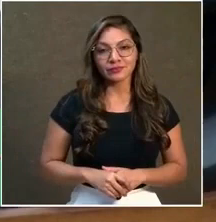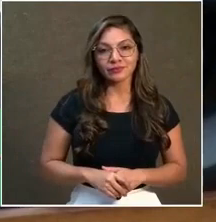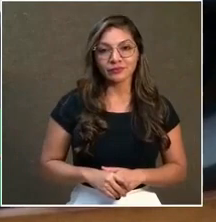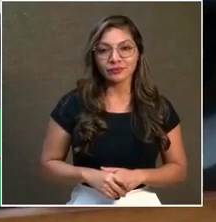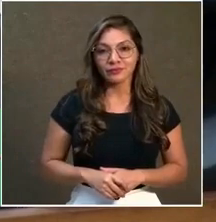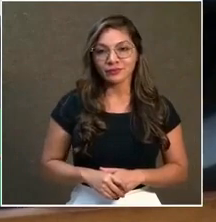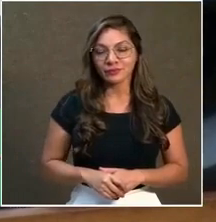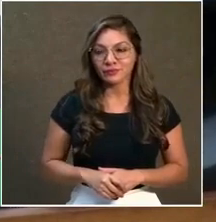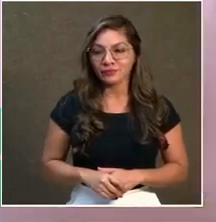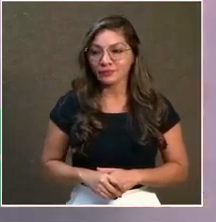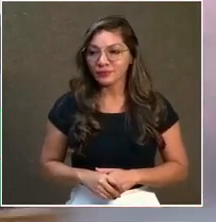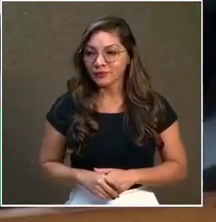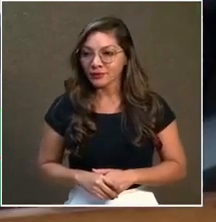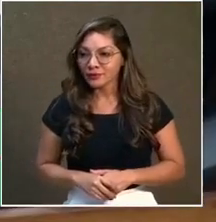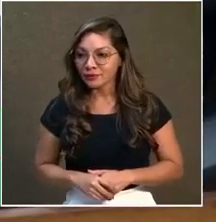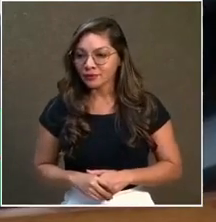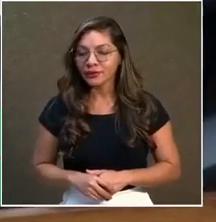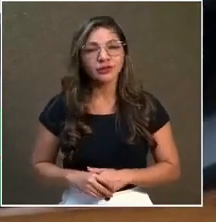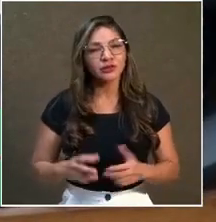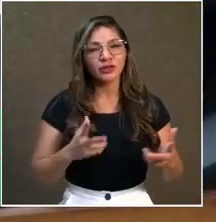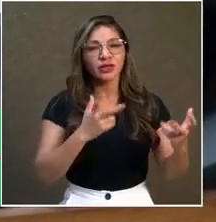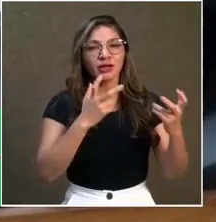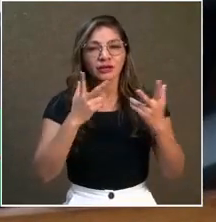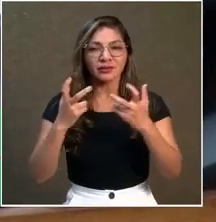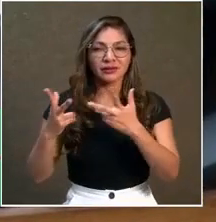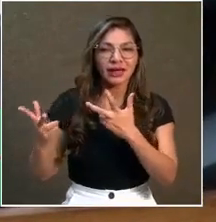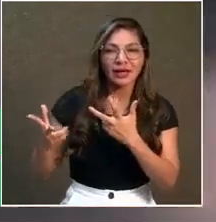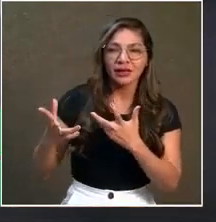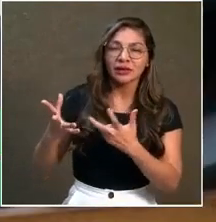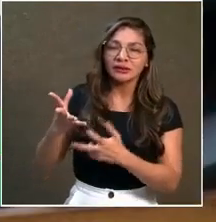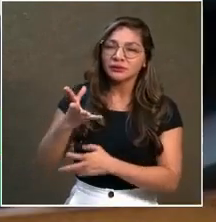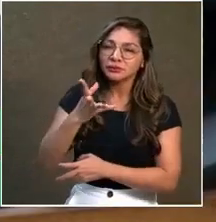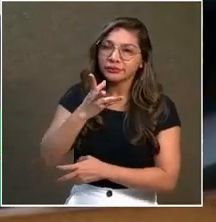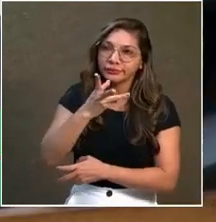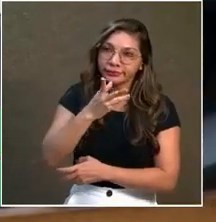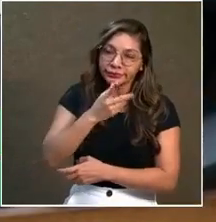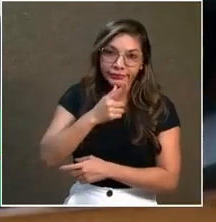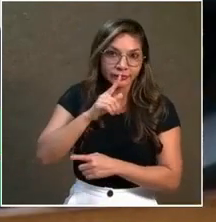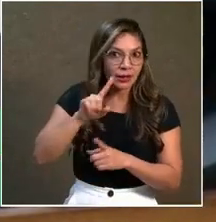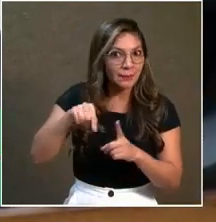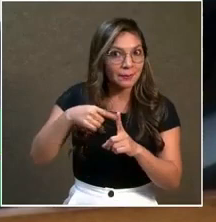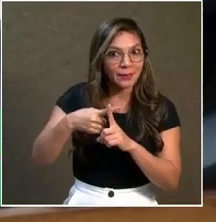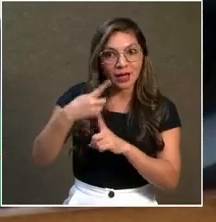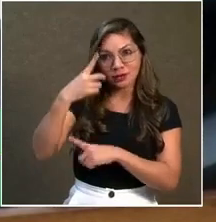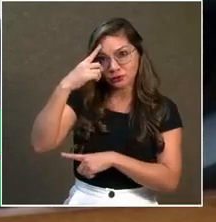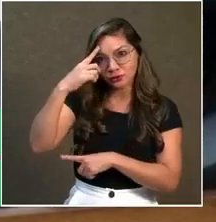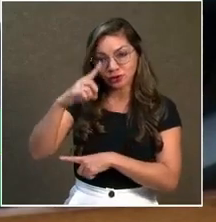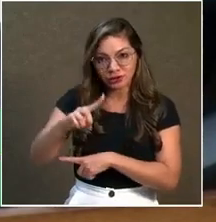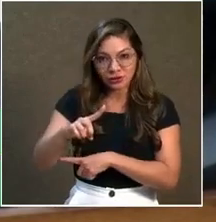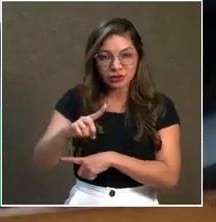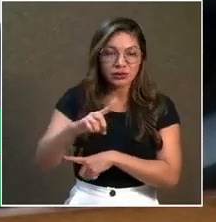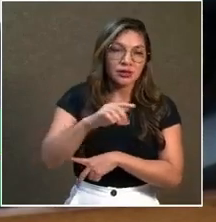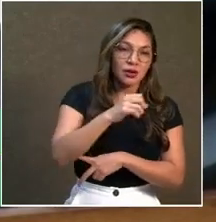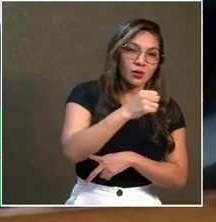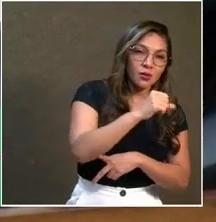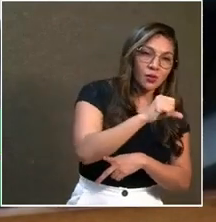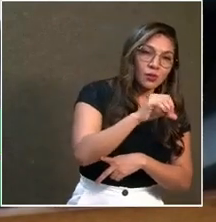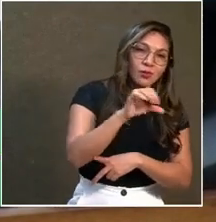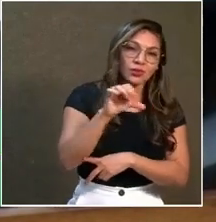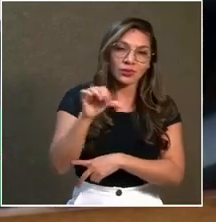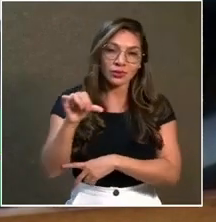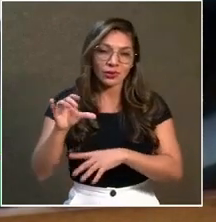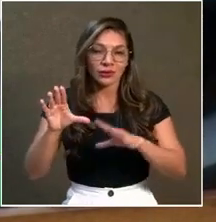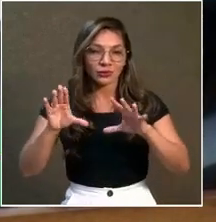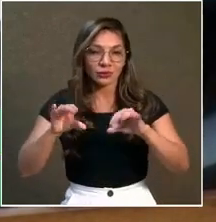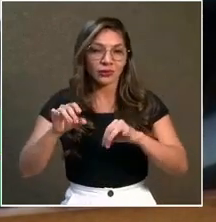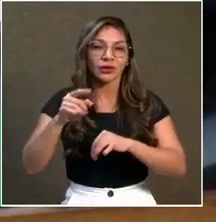em geral, quando tem um júri que a gente percebe que vai demorar mais de um dia, por volta das 8, 9 da noite...